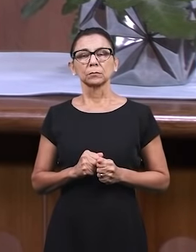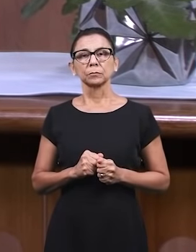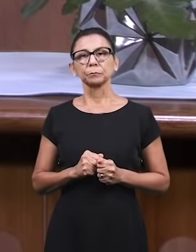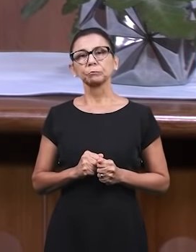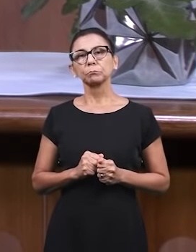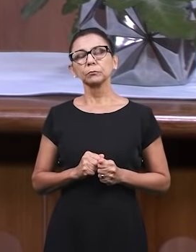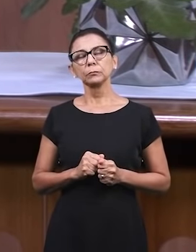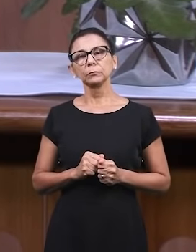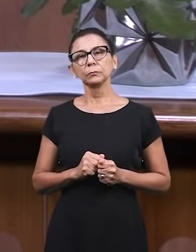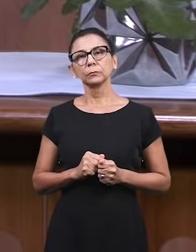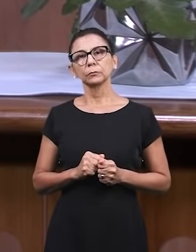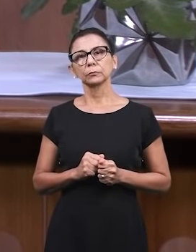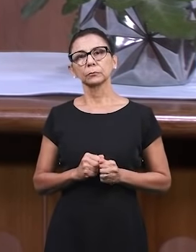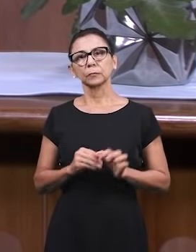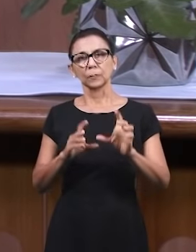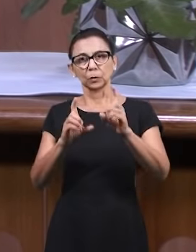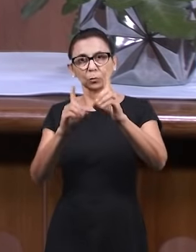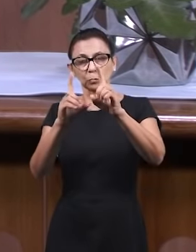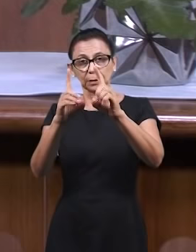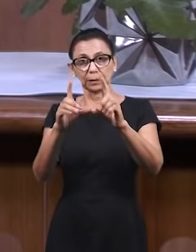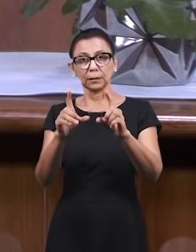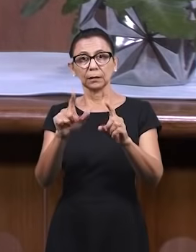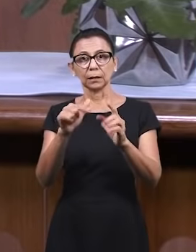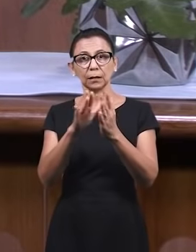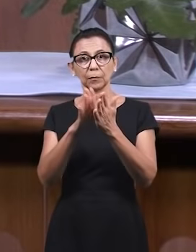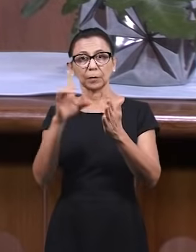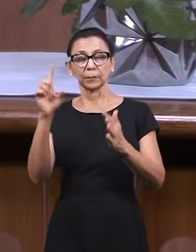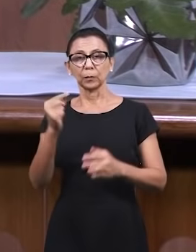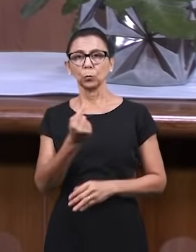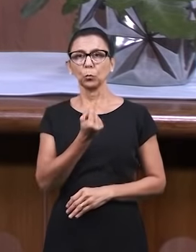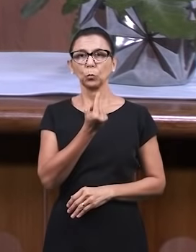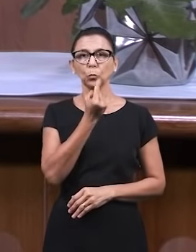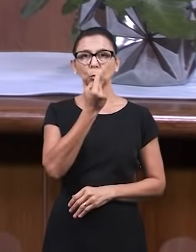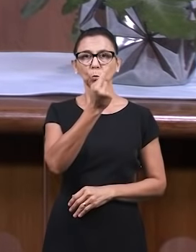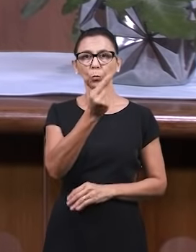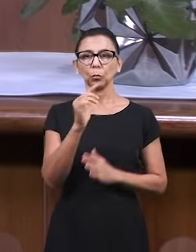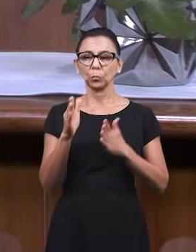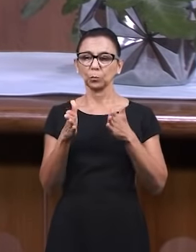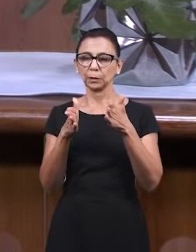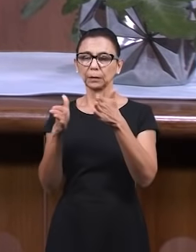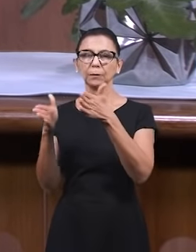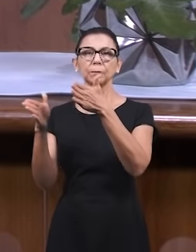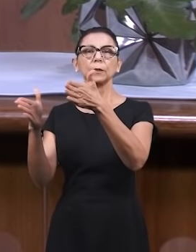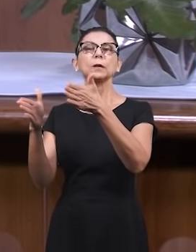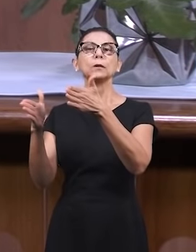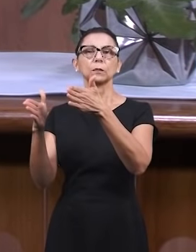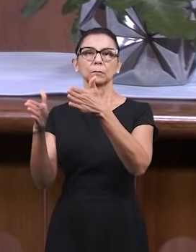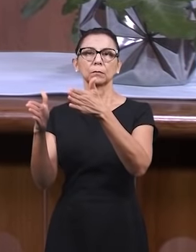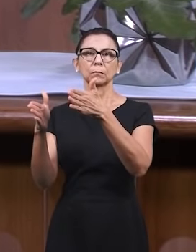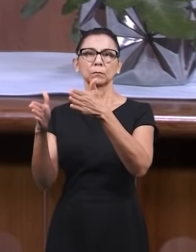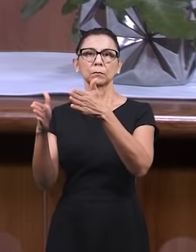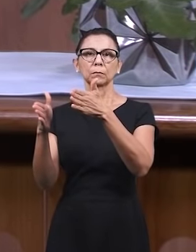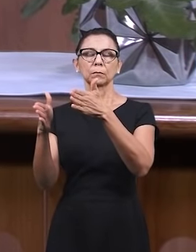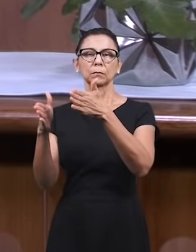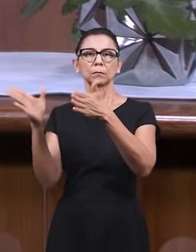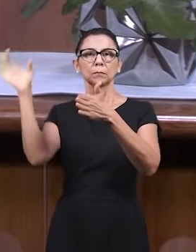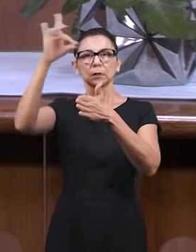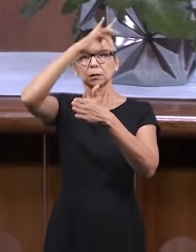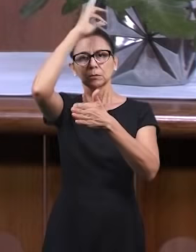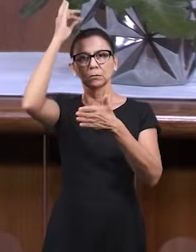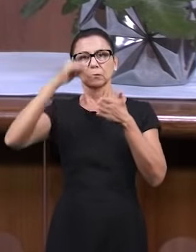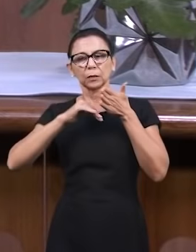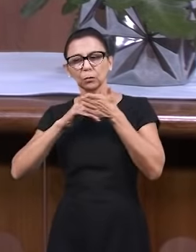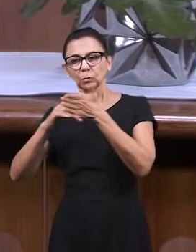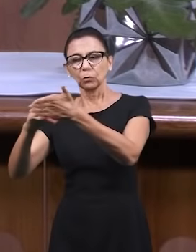Então, quando o Senhor está falando da doutrina, da palavra, está falando de um caminho estabelecido para o homem, onde o Espírito Santo vai nos